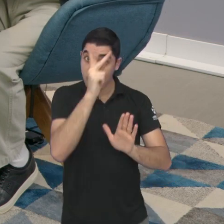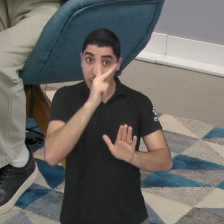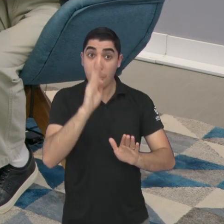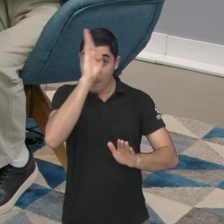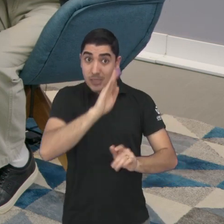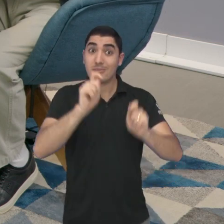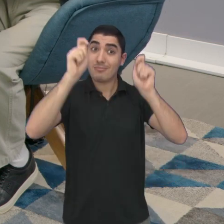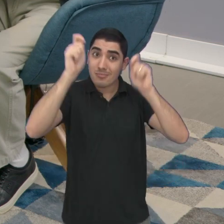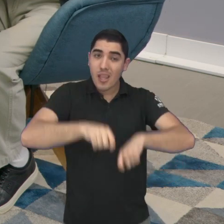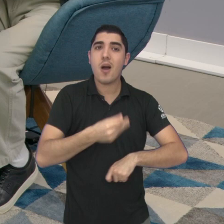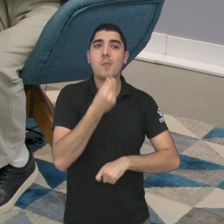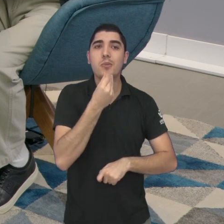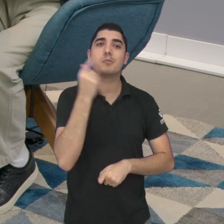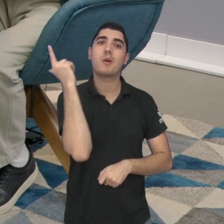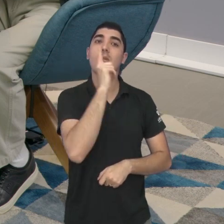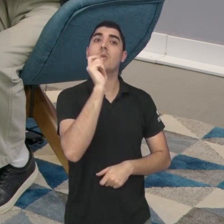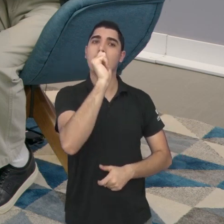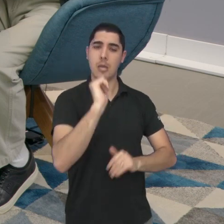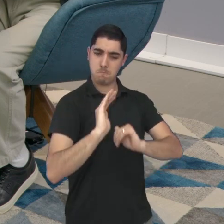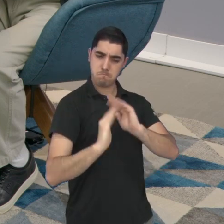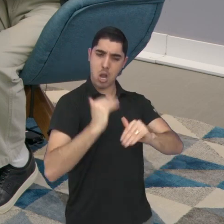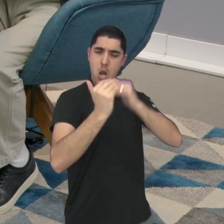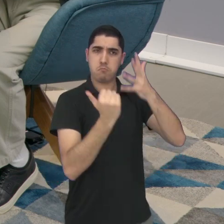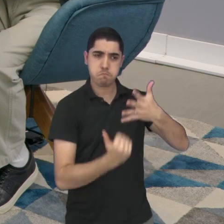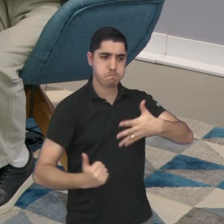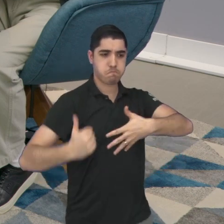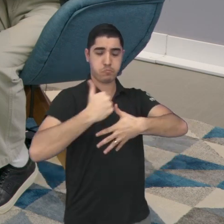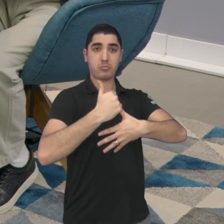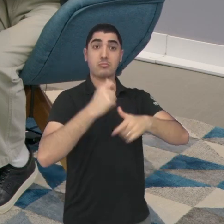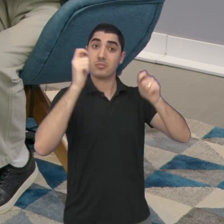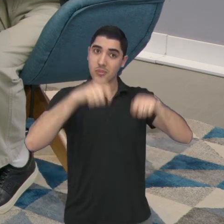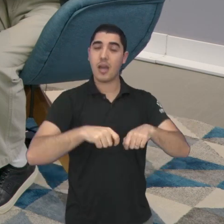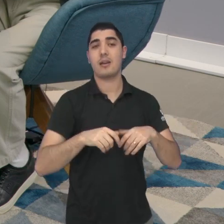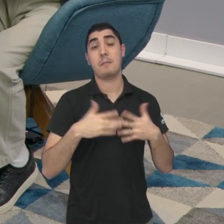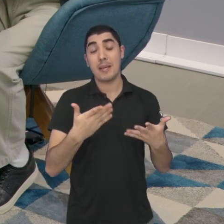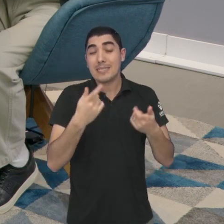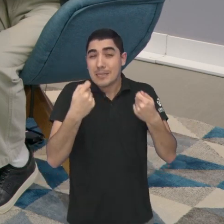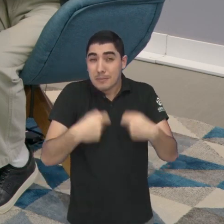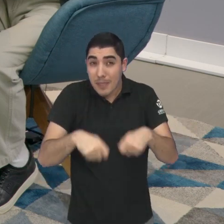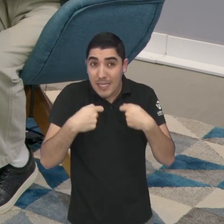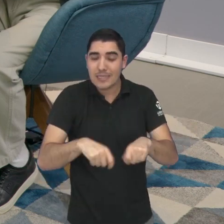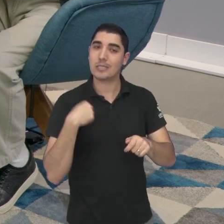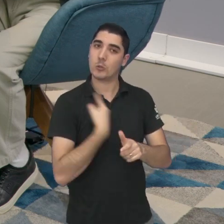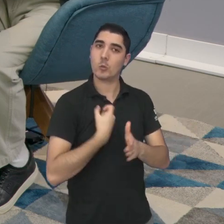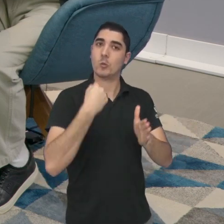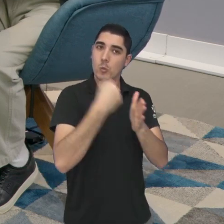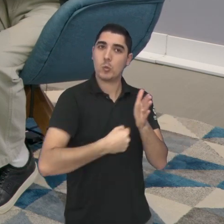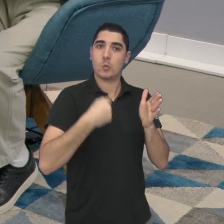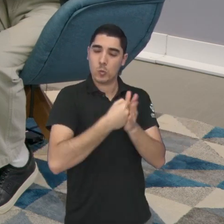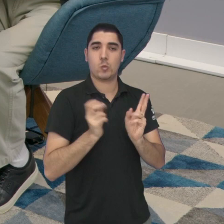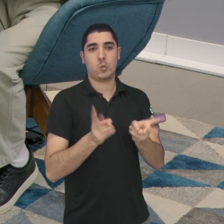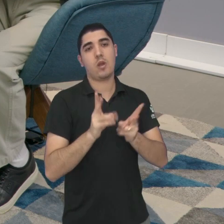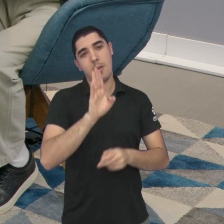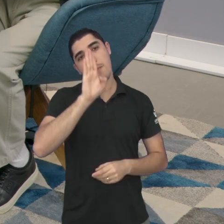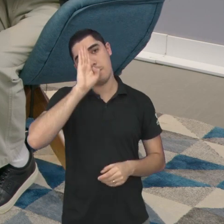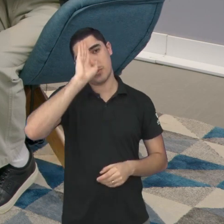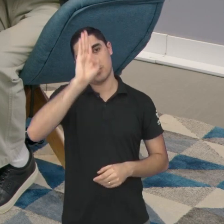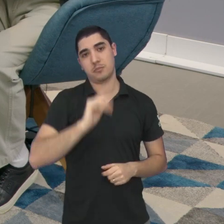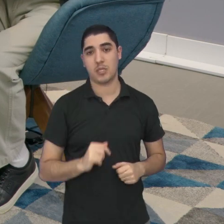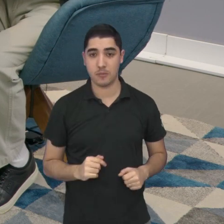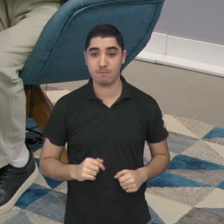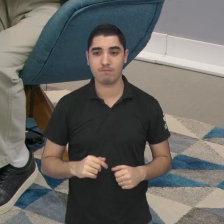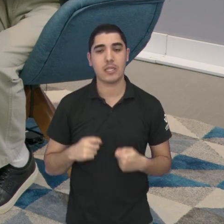com uma população alimentada, educada e trabalhadora. Só precisamos lutar por isso. Eu acho que isso é o mais importante.